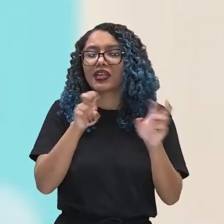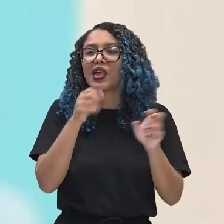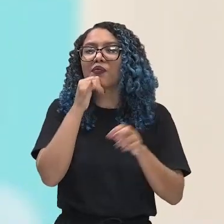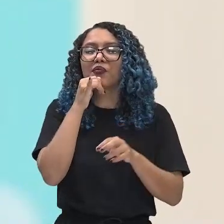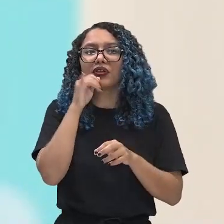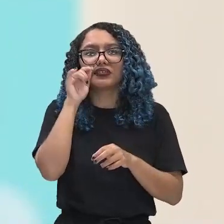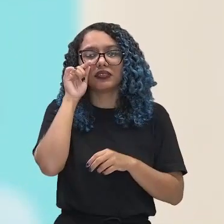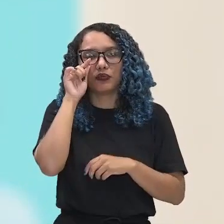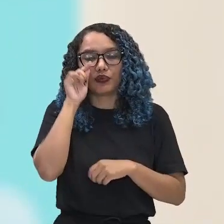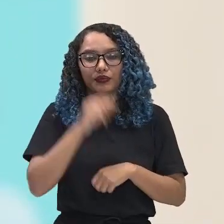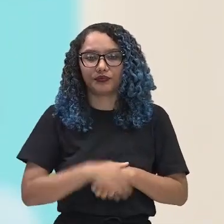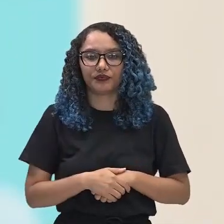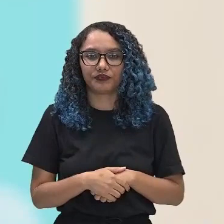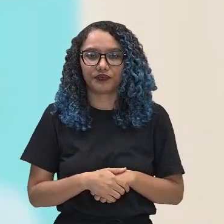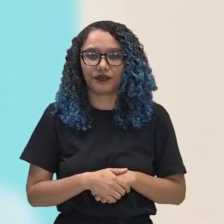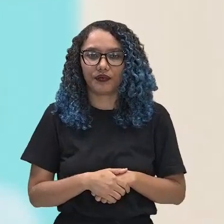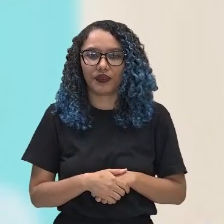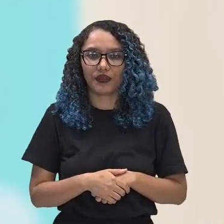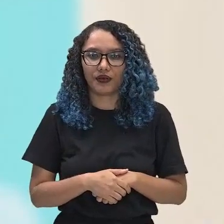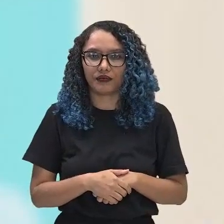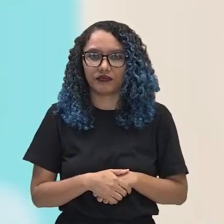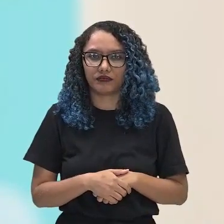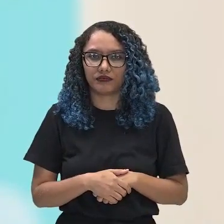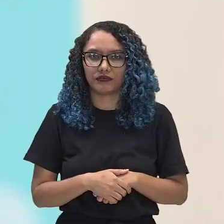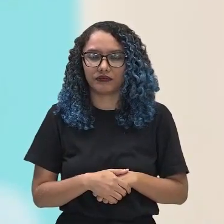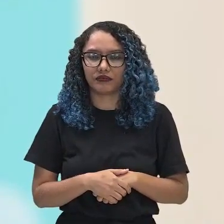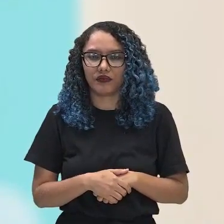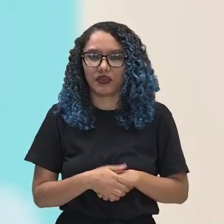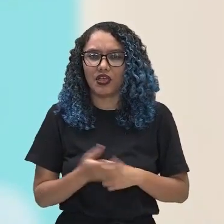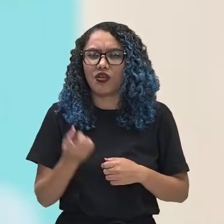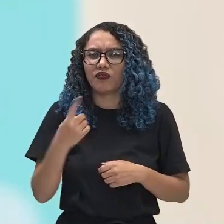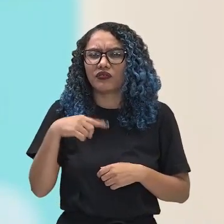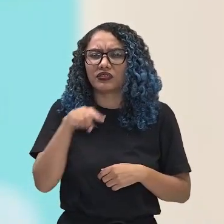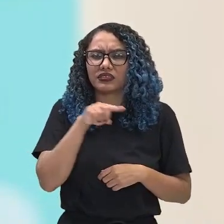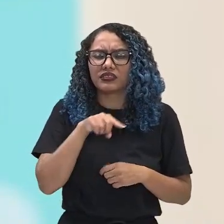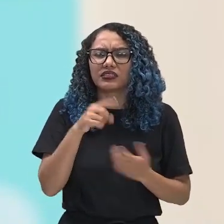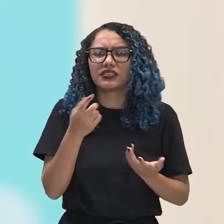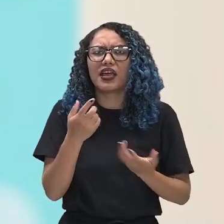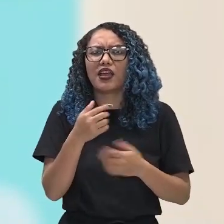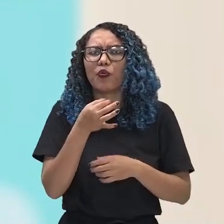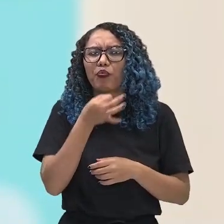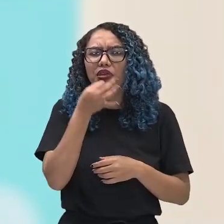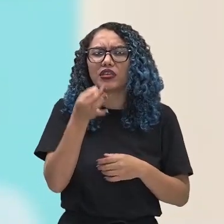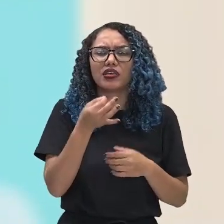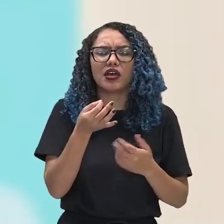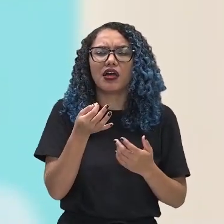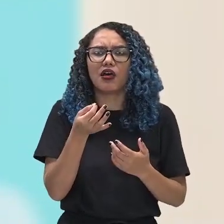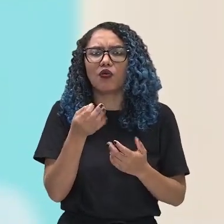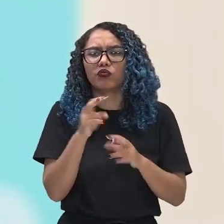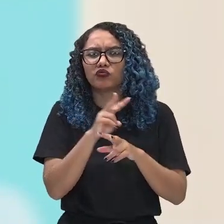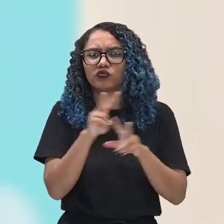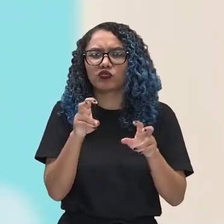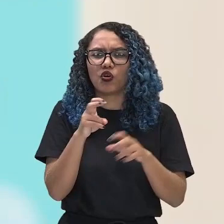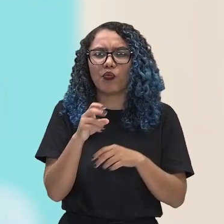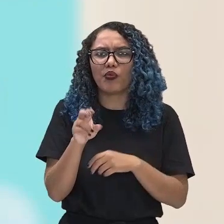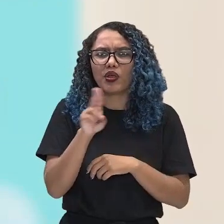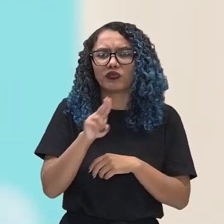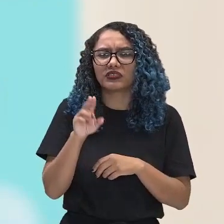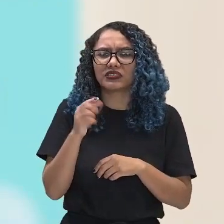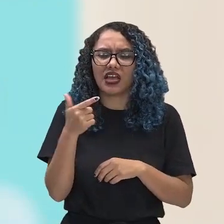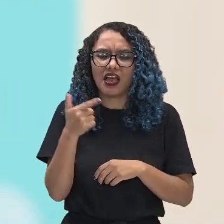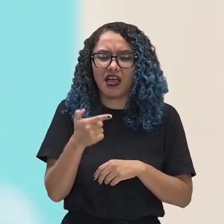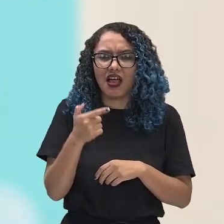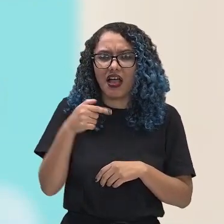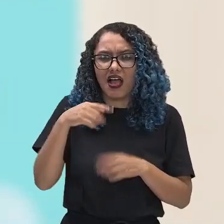um teste agora, o que você pensa sobre o porte de armas no Brasil? Aí você daria a sua opinião, você daria o seu ponto de